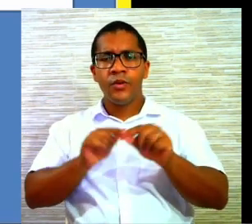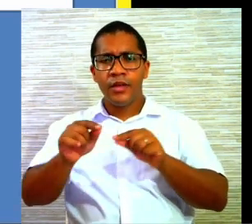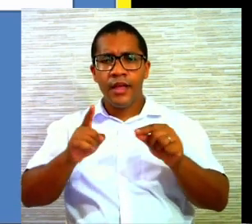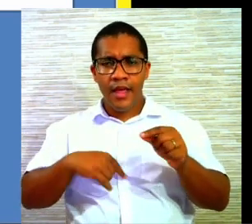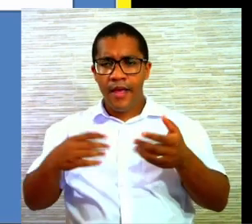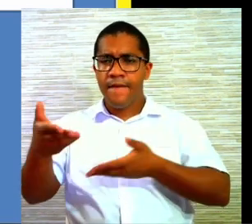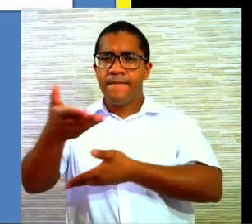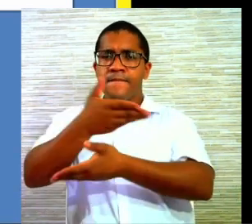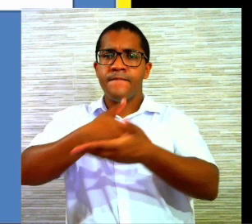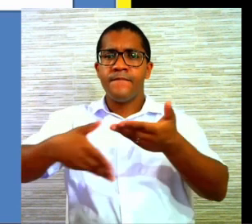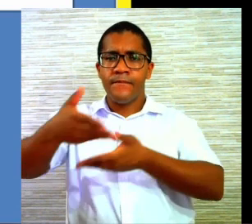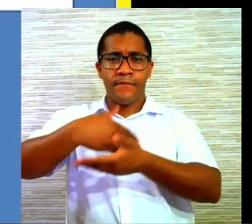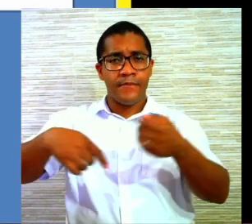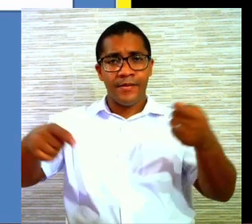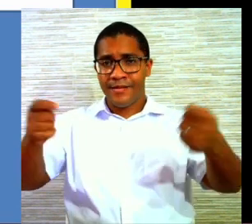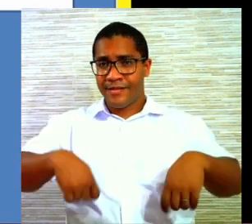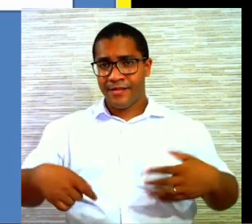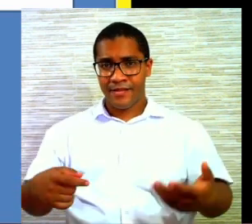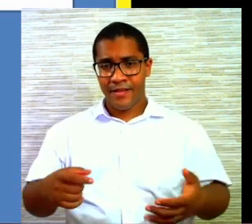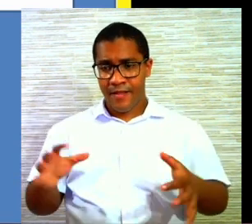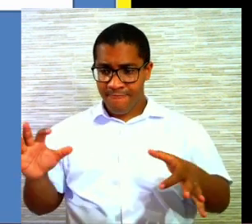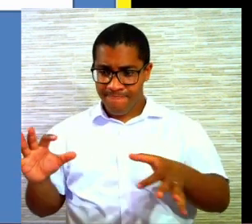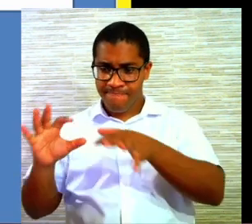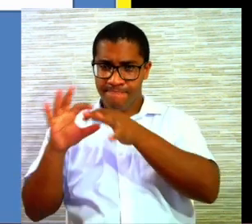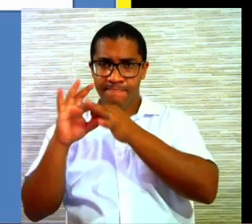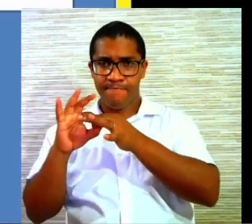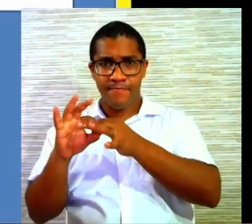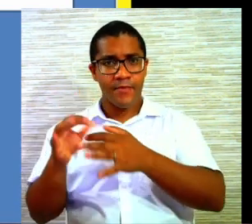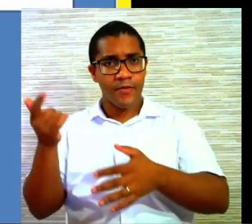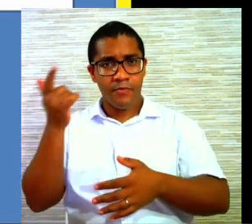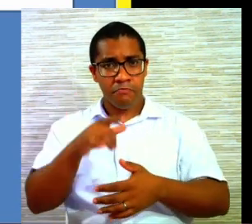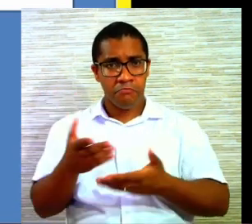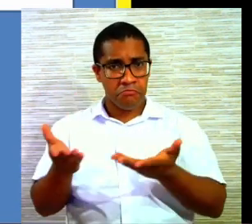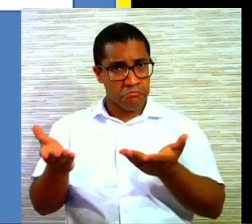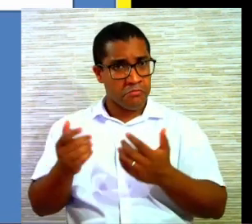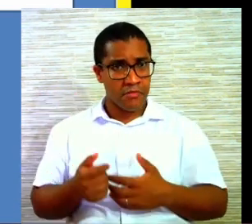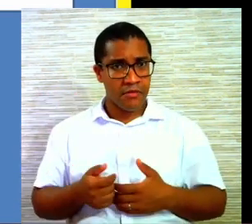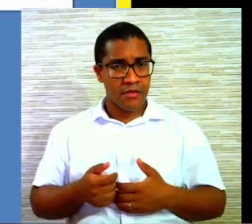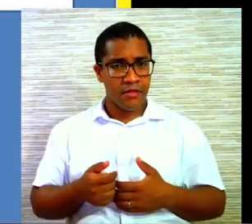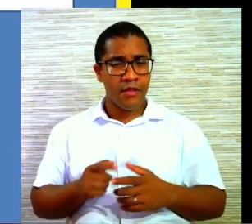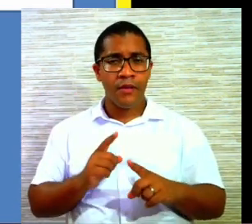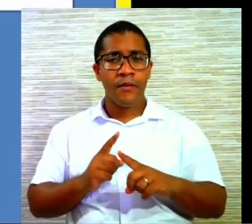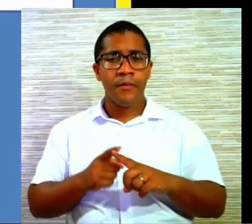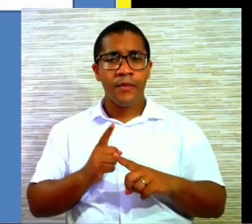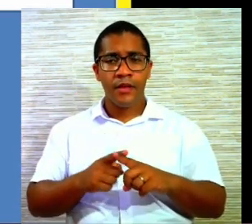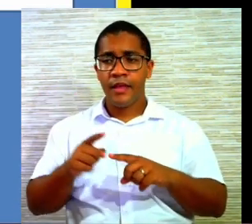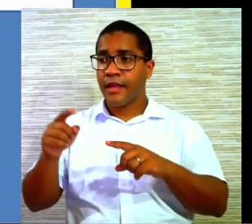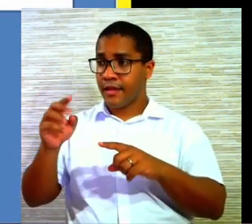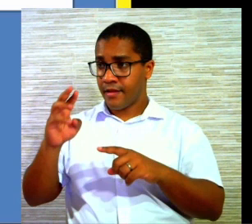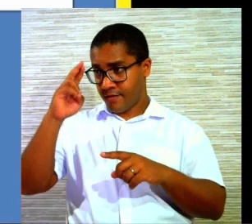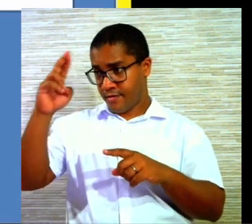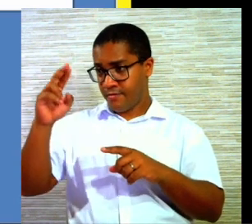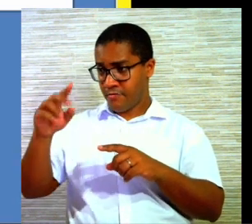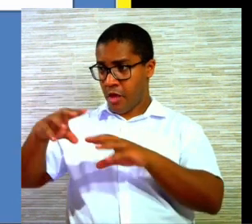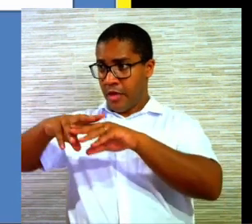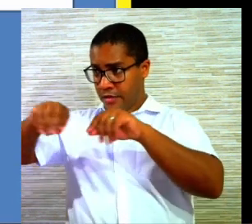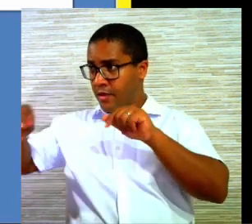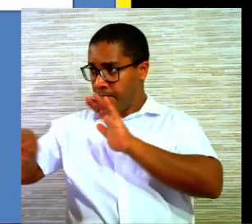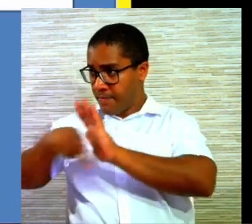forma de relação social caracterizada por laços de dependência mútuos, quando quem possuía